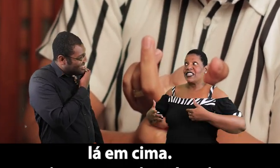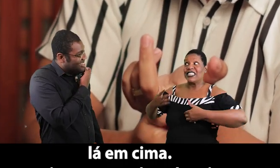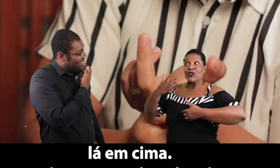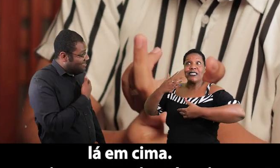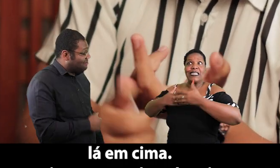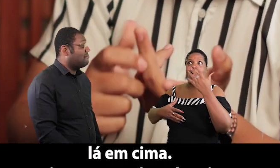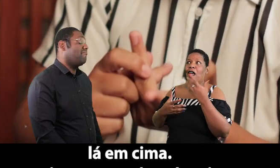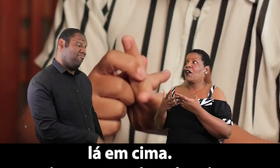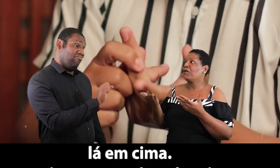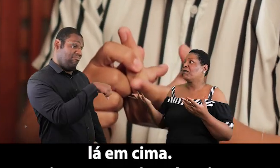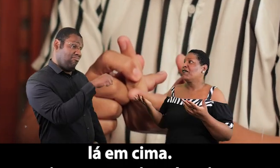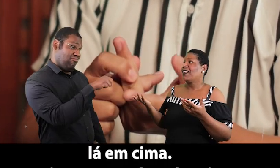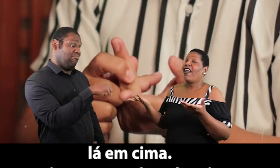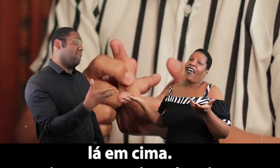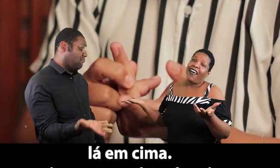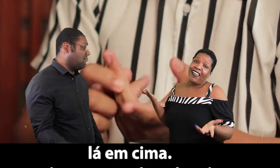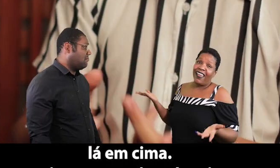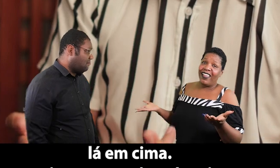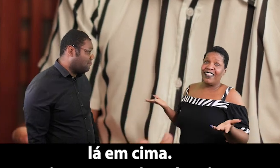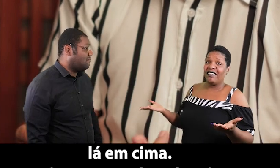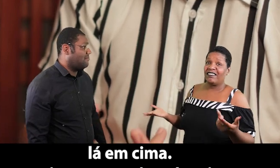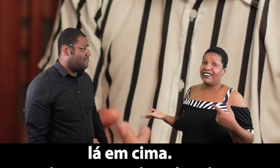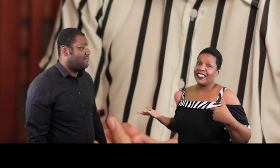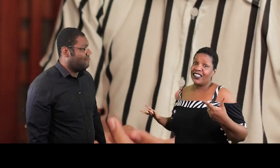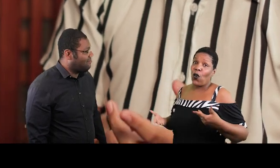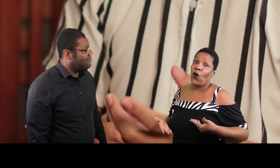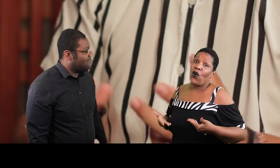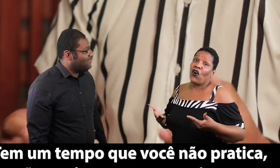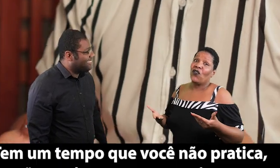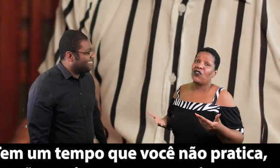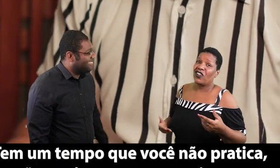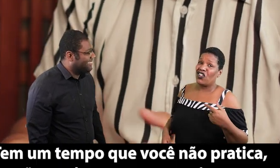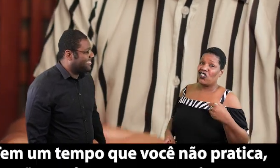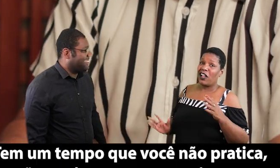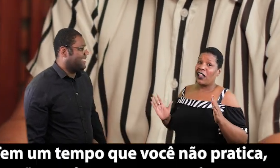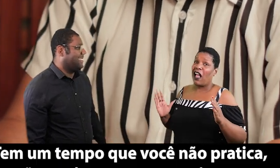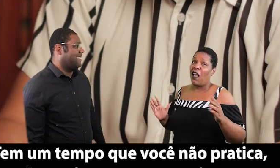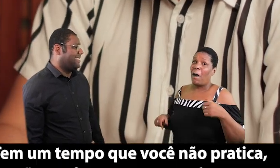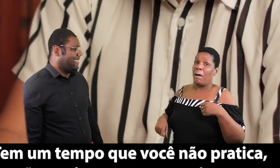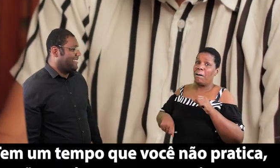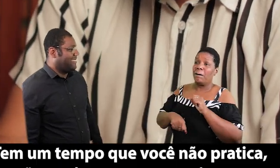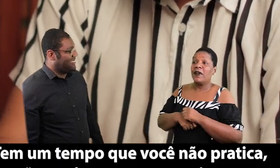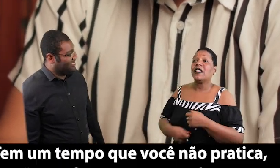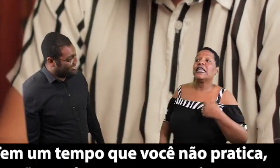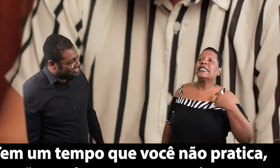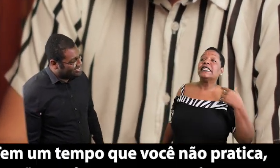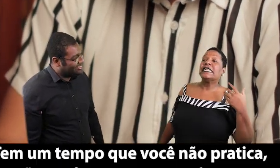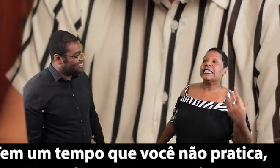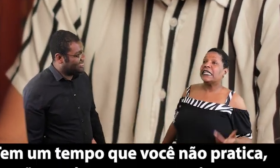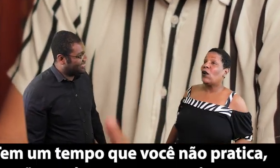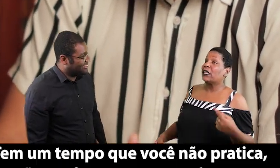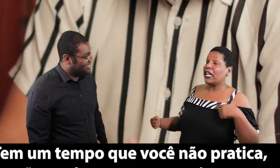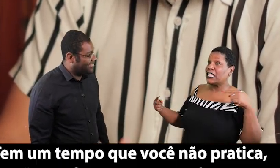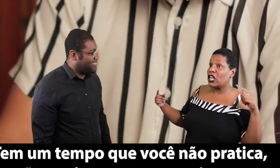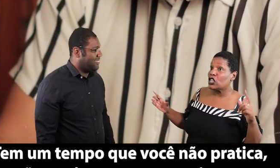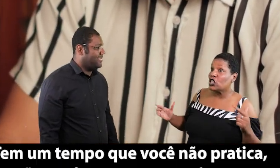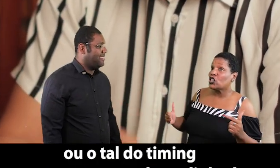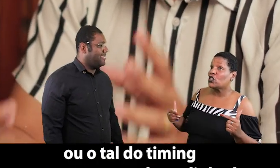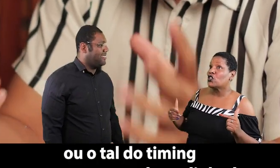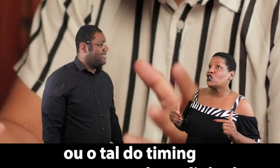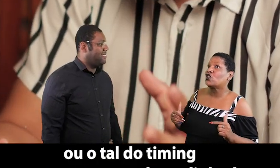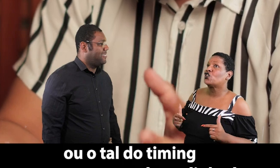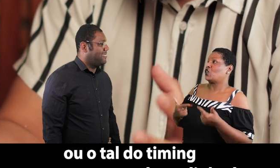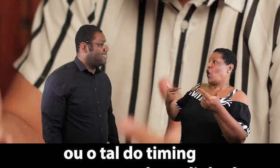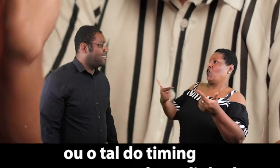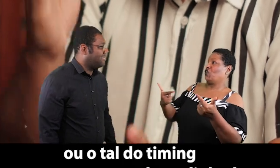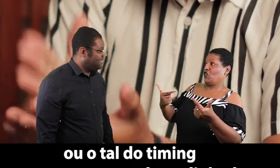cima, né? Uhum. Tem um convite, mas você tá meio capenga. Já tem um tempo que você não pratica, né? Então você tem que ter muita sorte ou tal